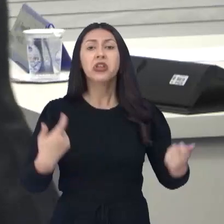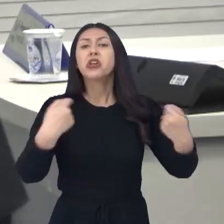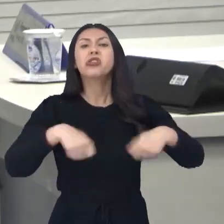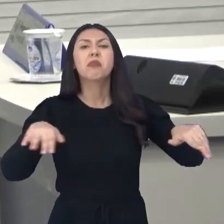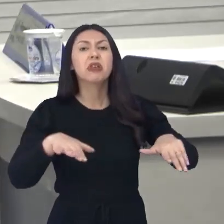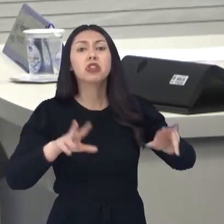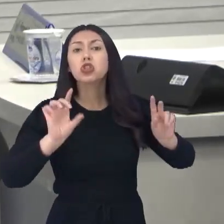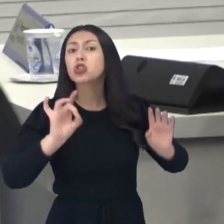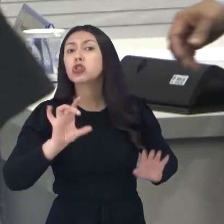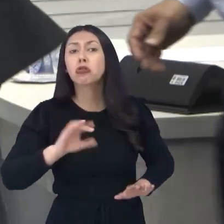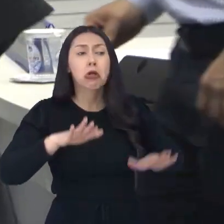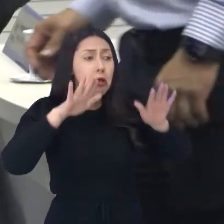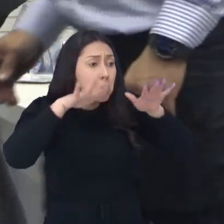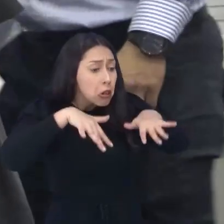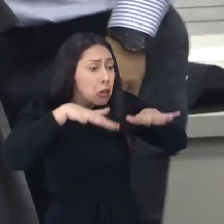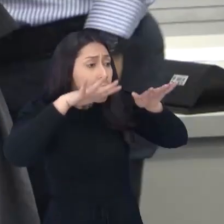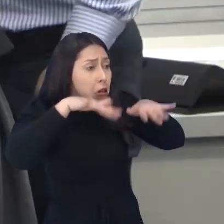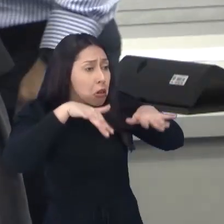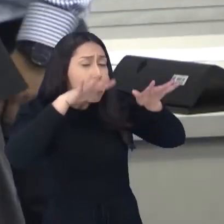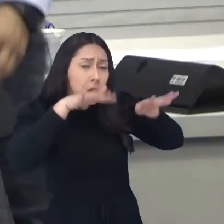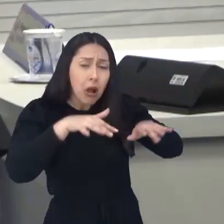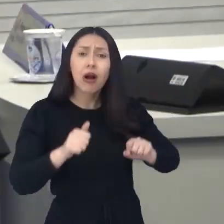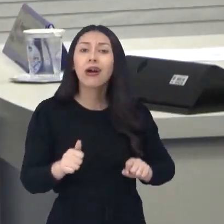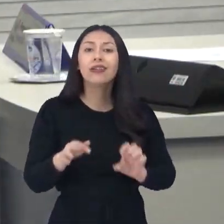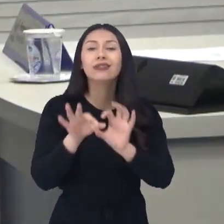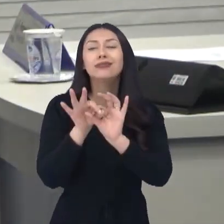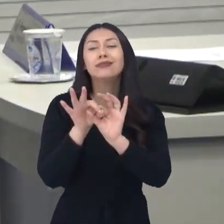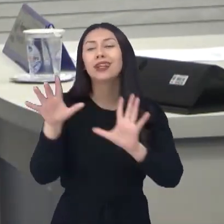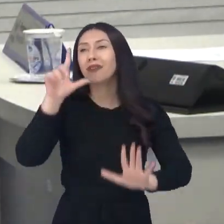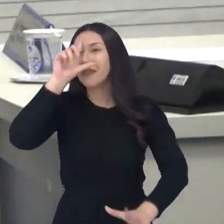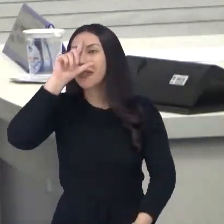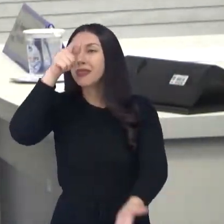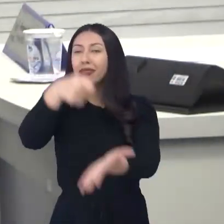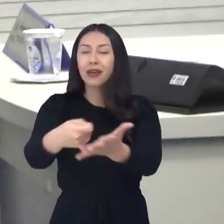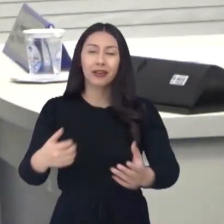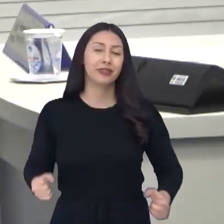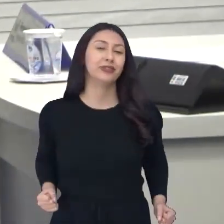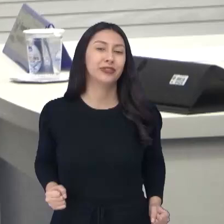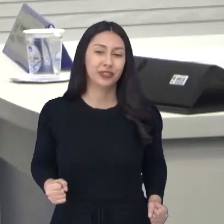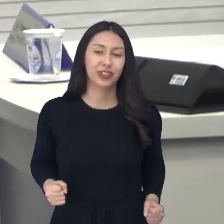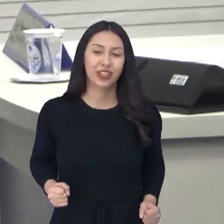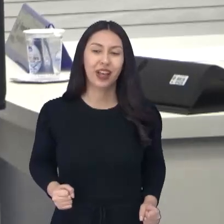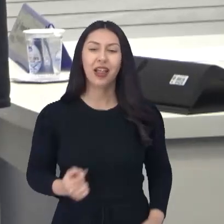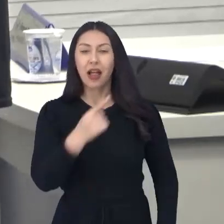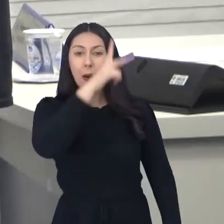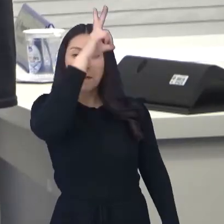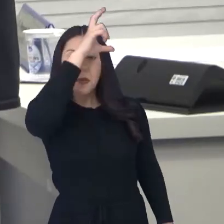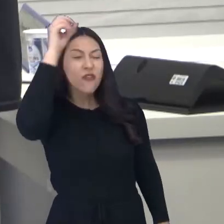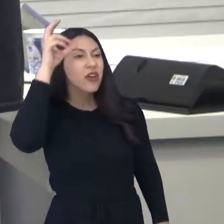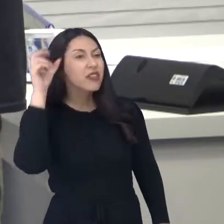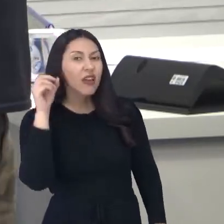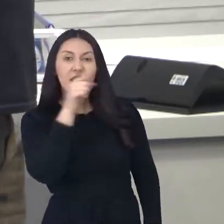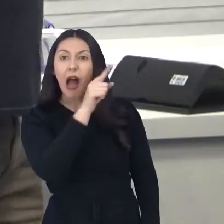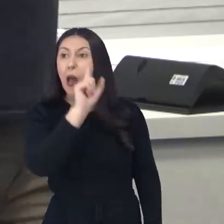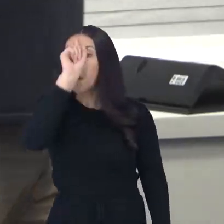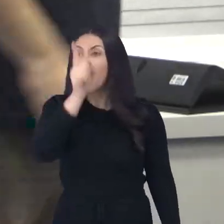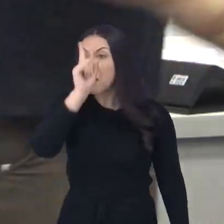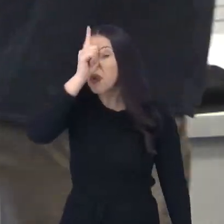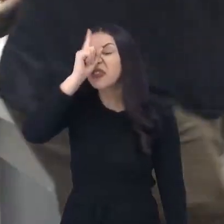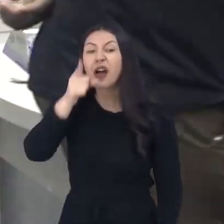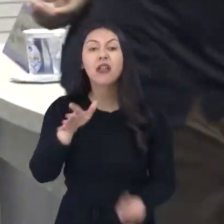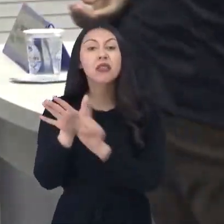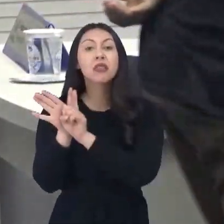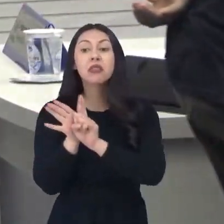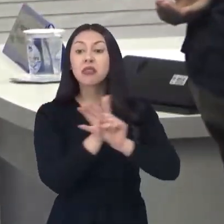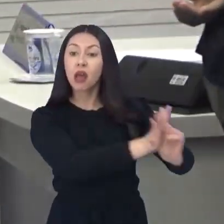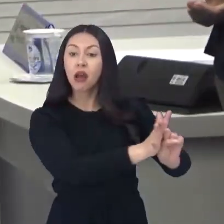tirar a corda do pescoço, deixar o capataz lá fora. O capataz aqui dessa Câmara tem que